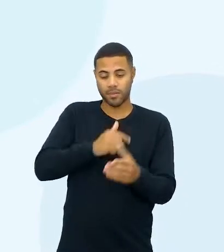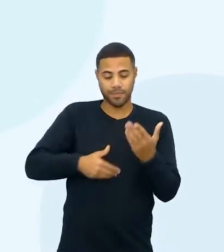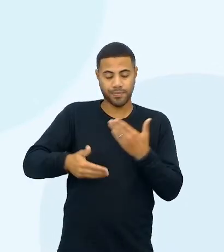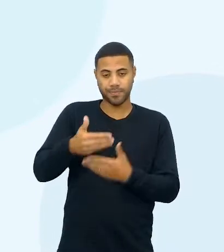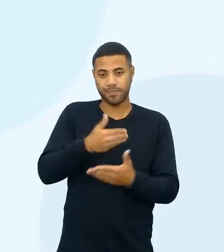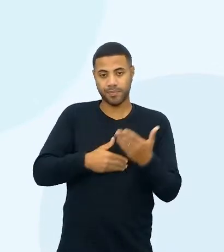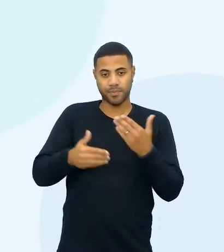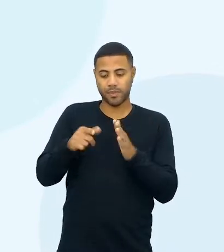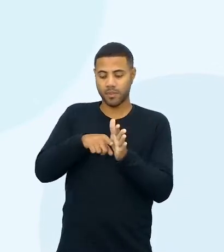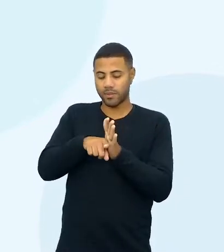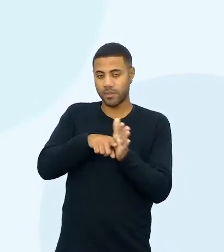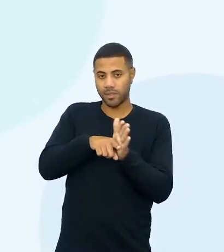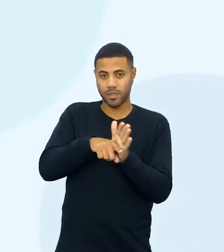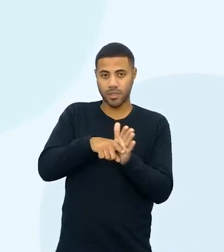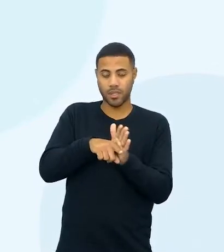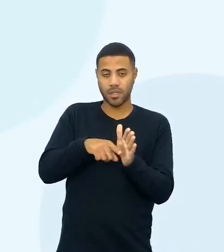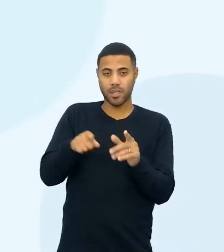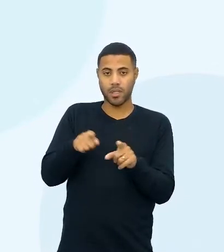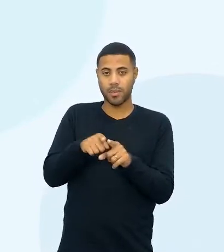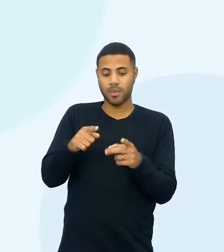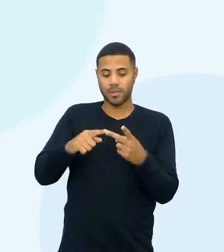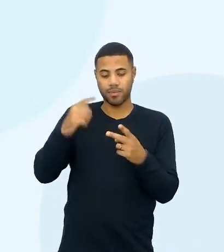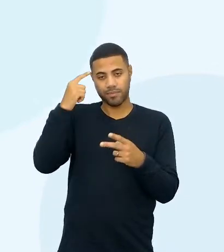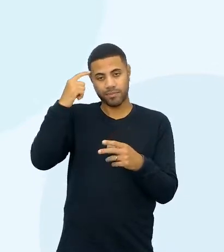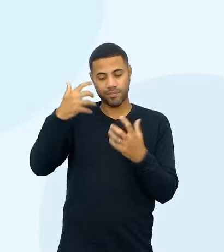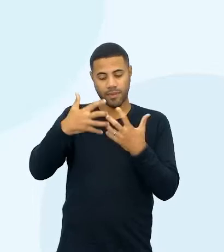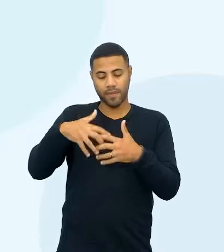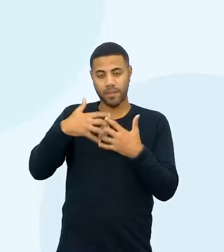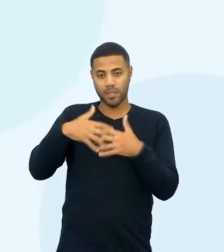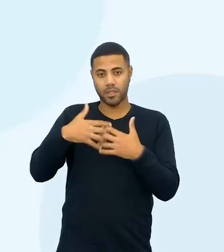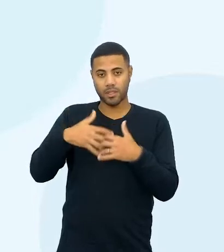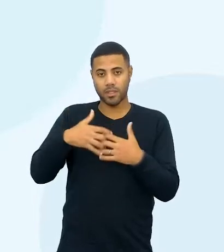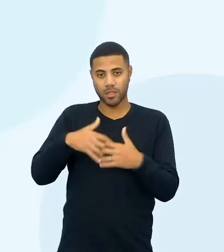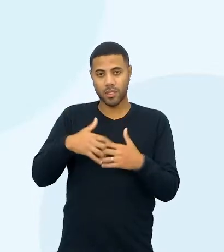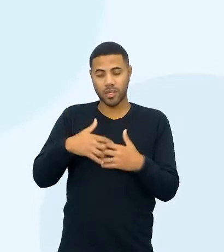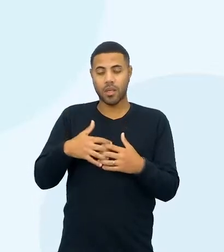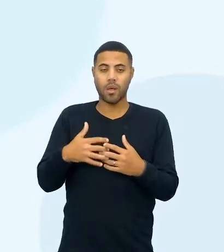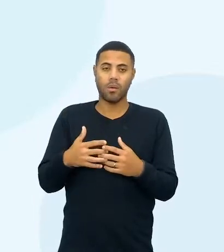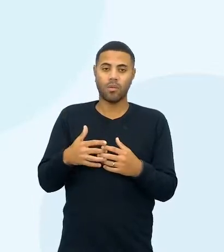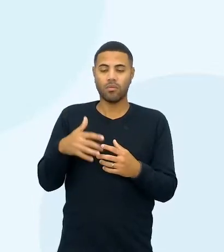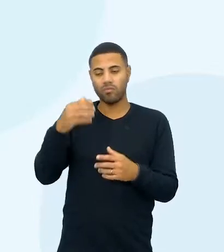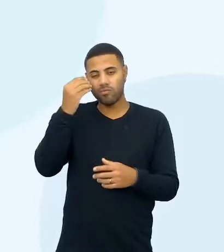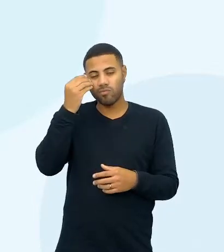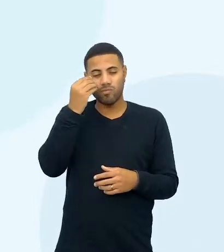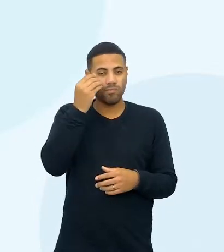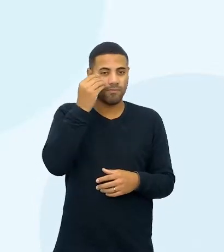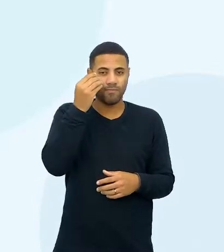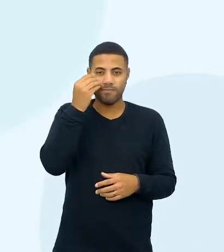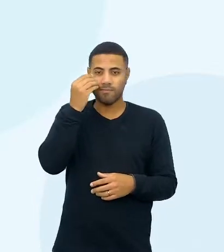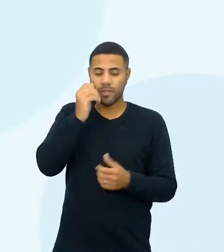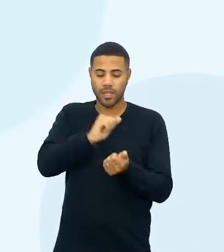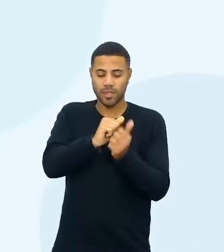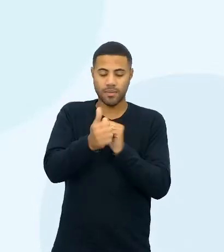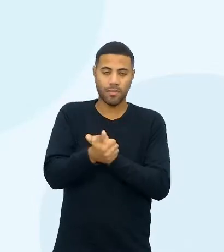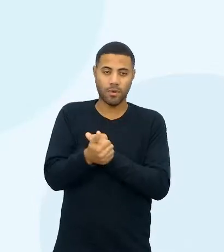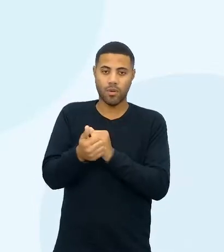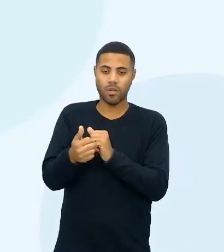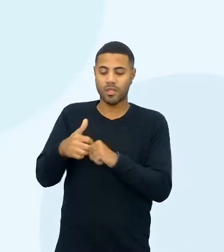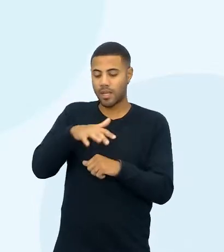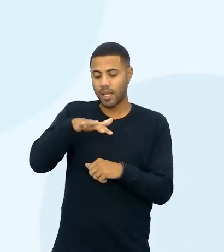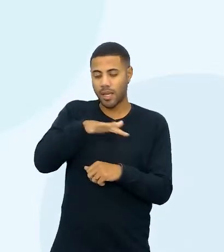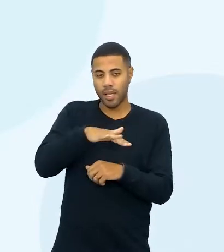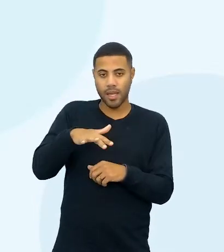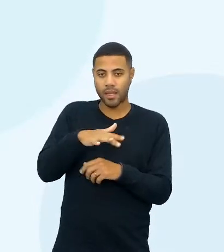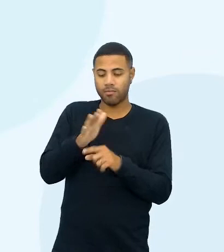as investigações, as reflexões e as experimentações das modalidades esportivas feitas